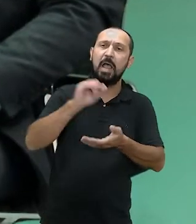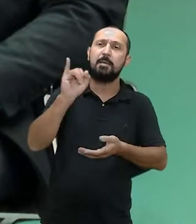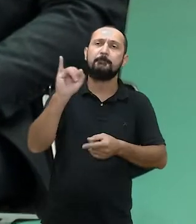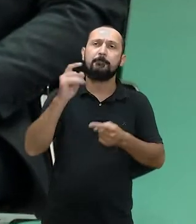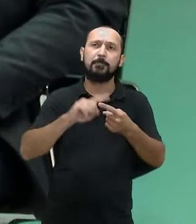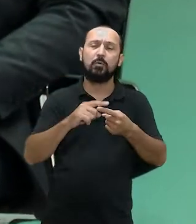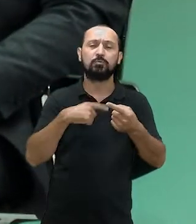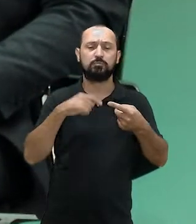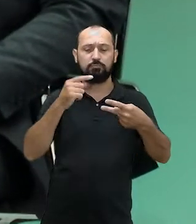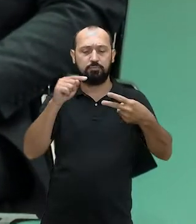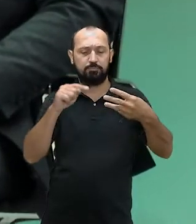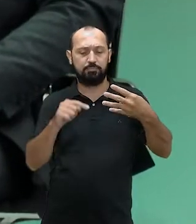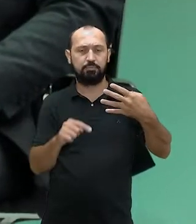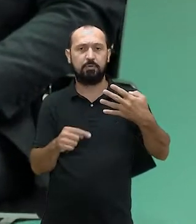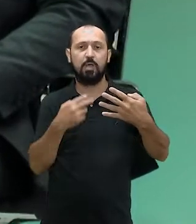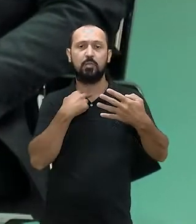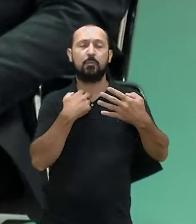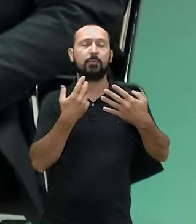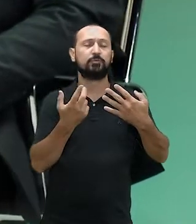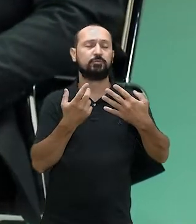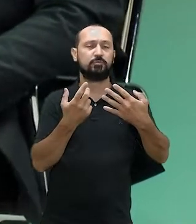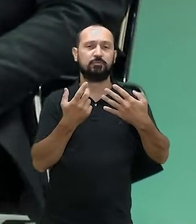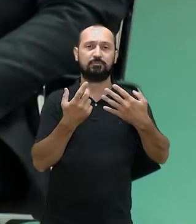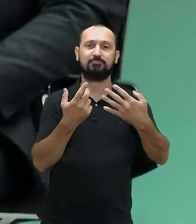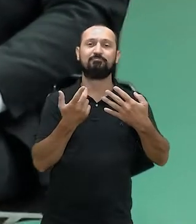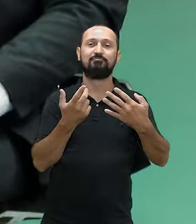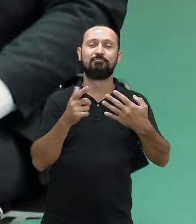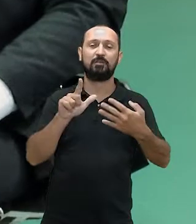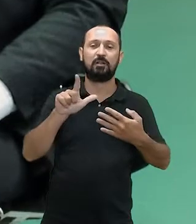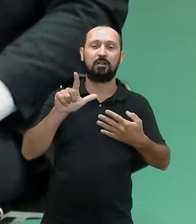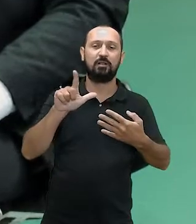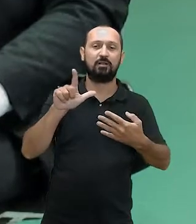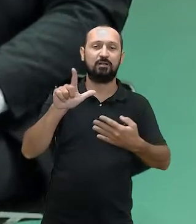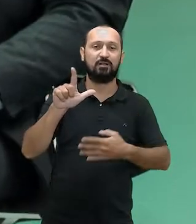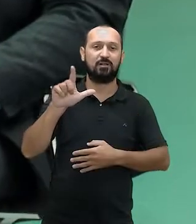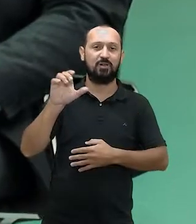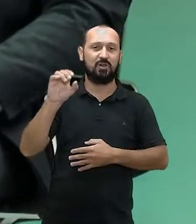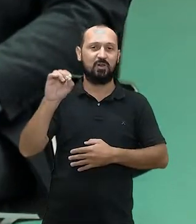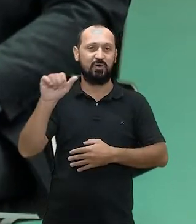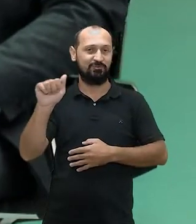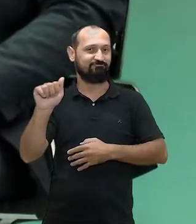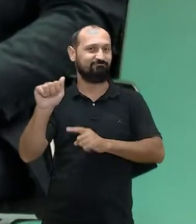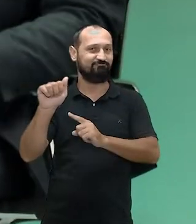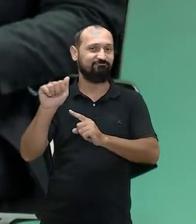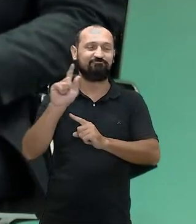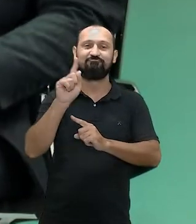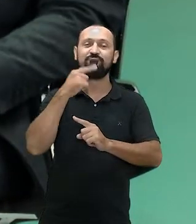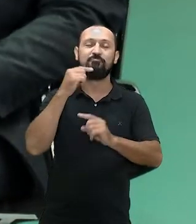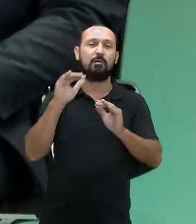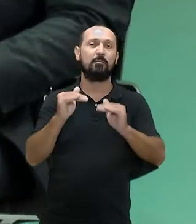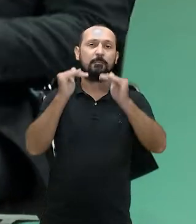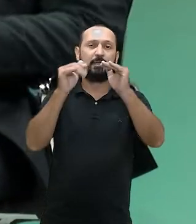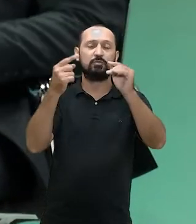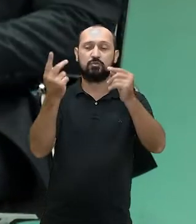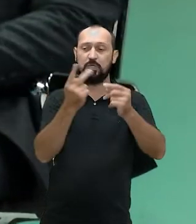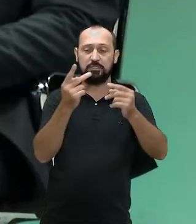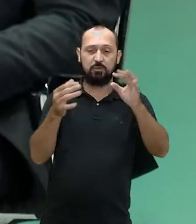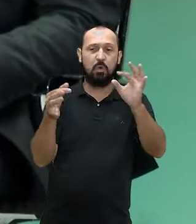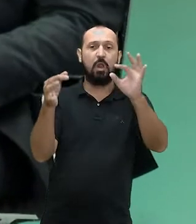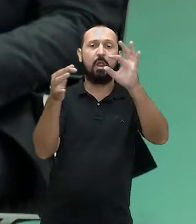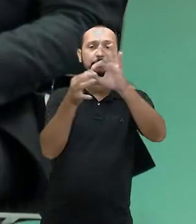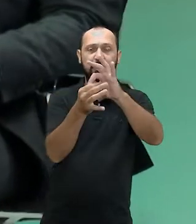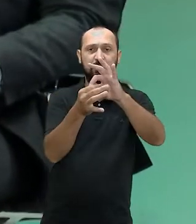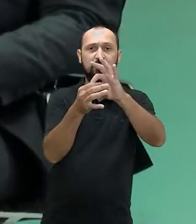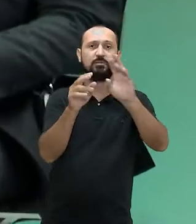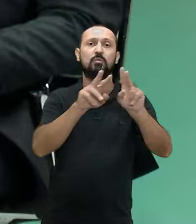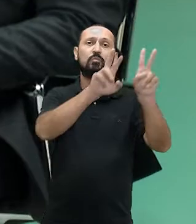valor tal, que não pode ser ultrapassado pela LOA. Então, não é uma hierarquia, mas é uma vinculação. E elas tratam